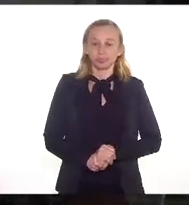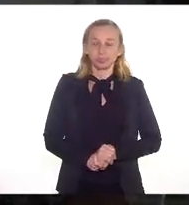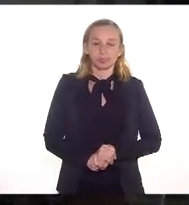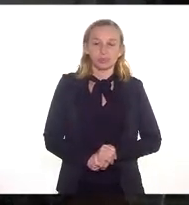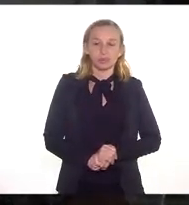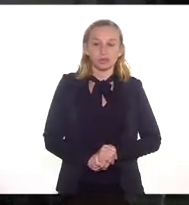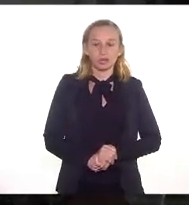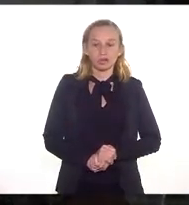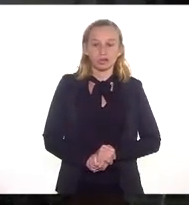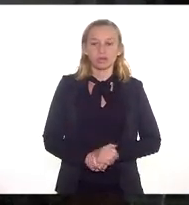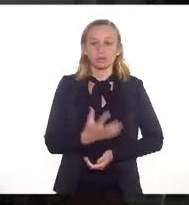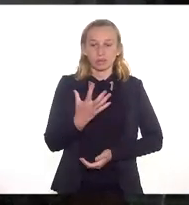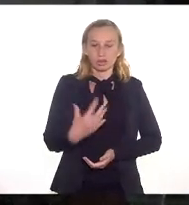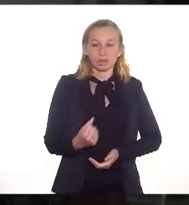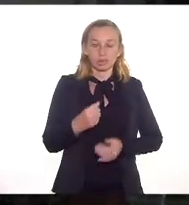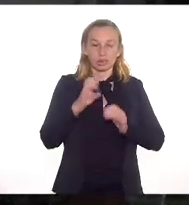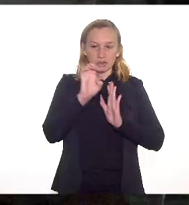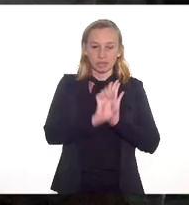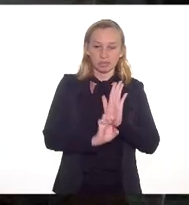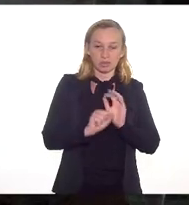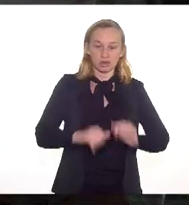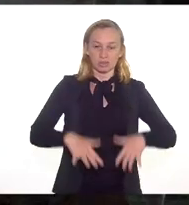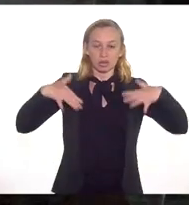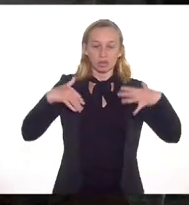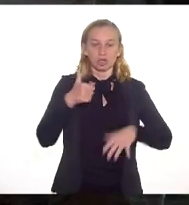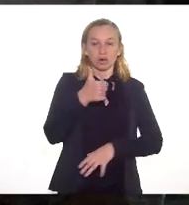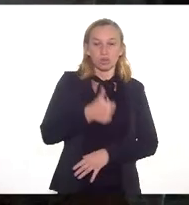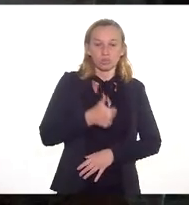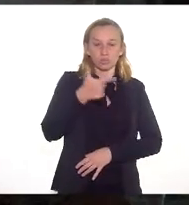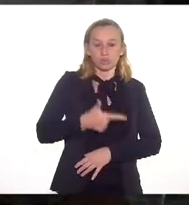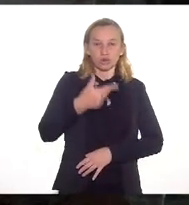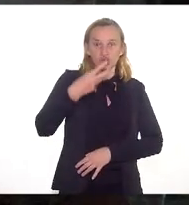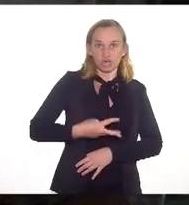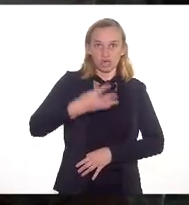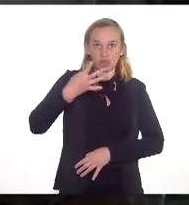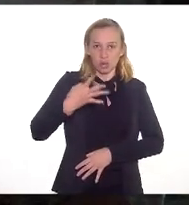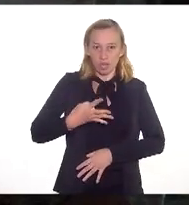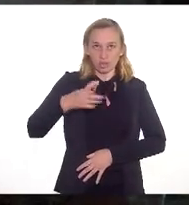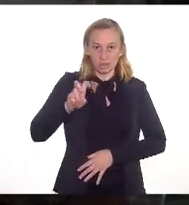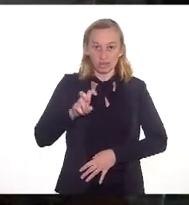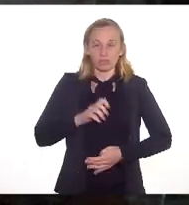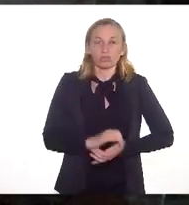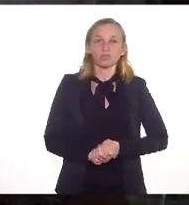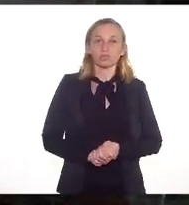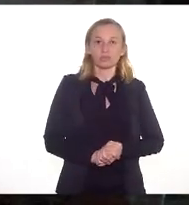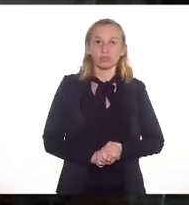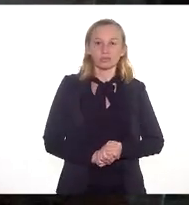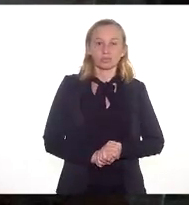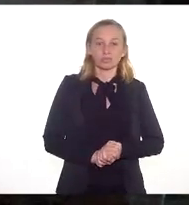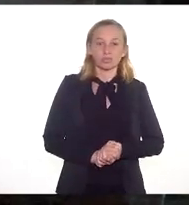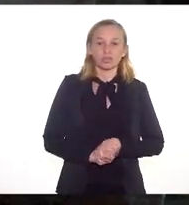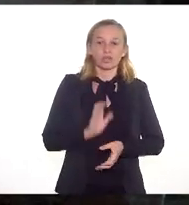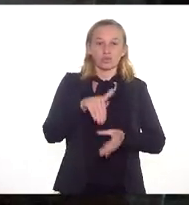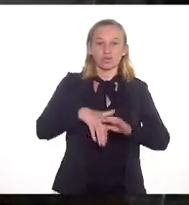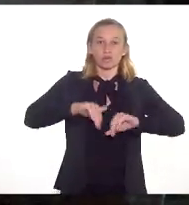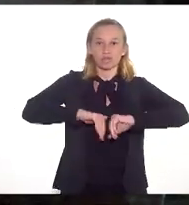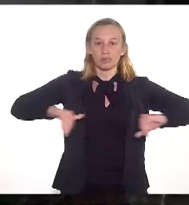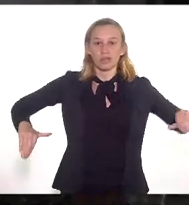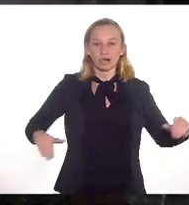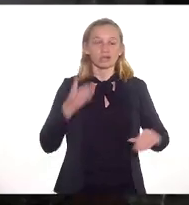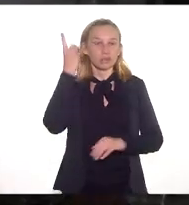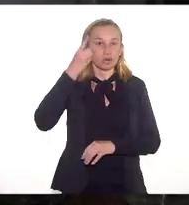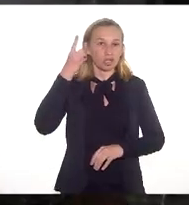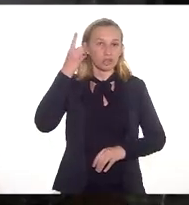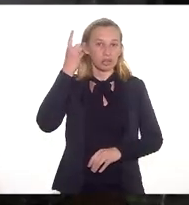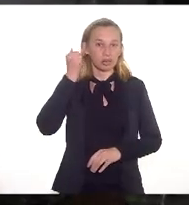O parecer é favorável às emendas de plenário 1, 2, 3, 4 e 5. O voto separado, Leomar